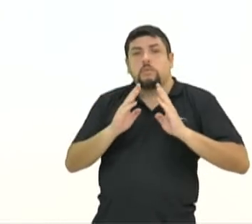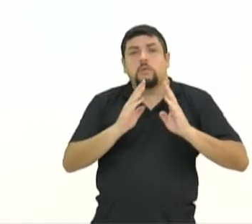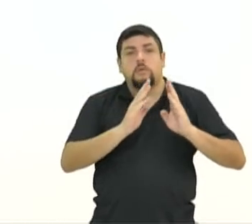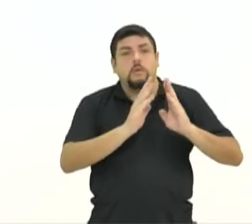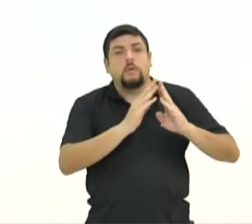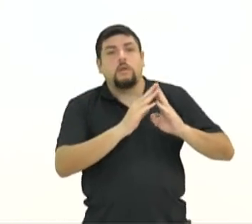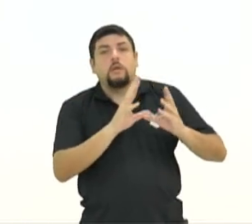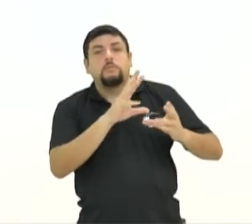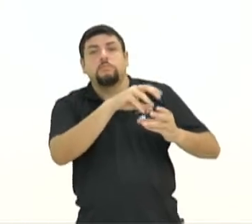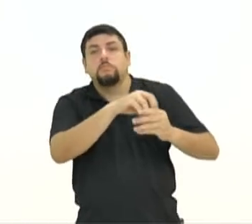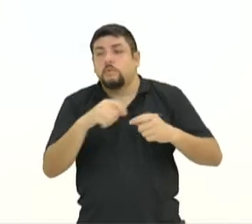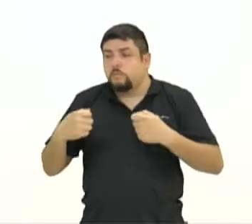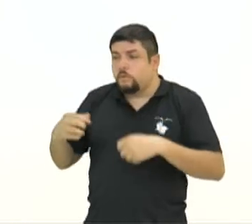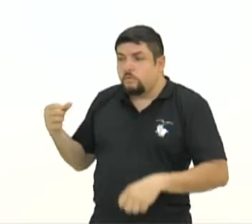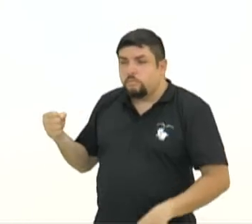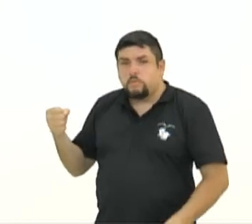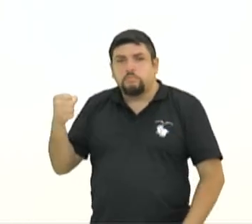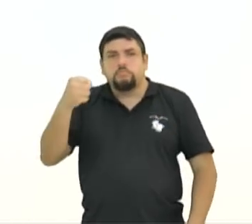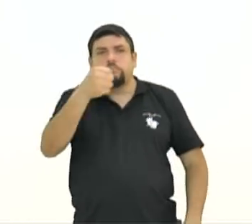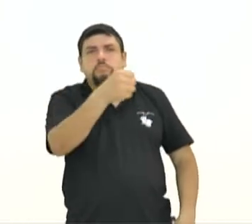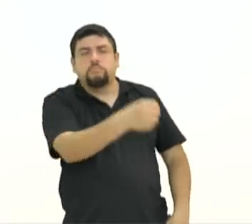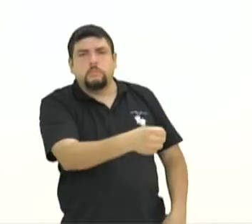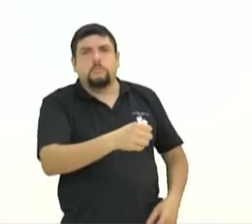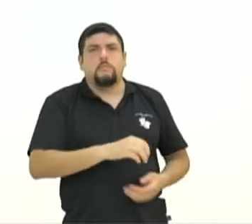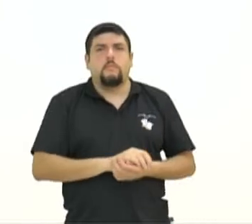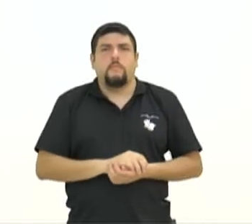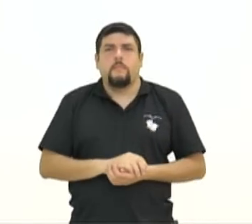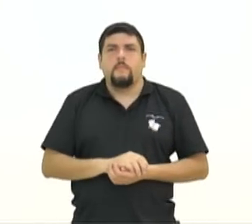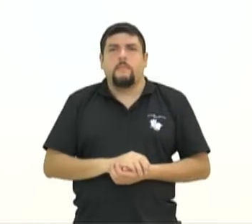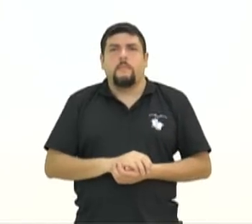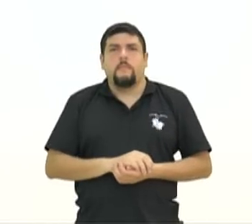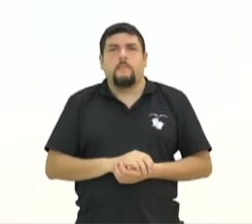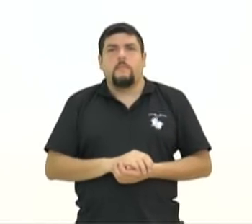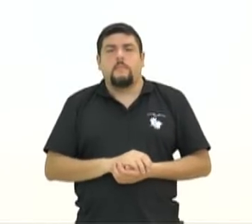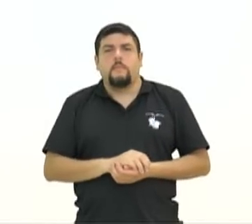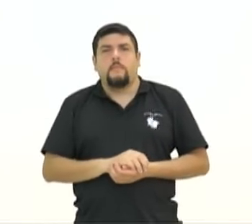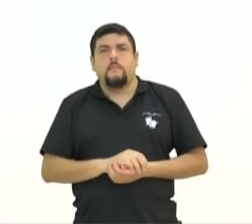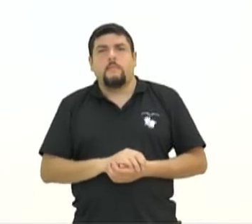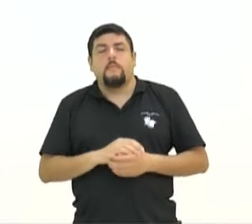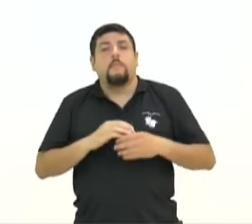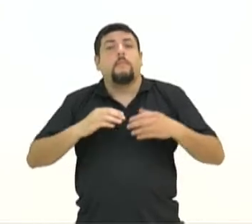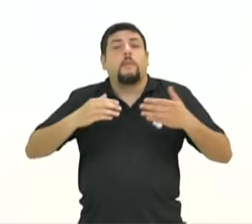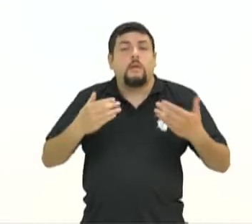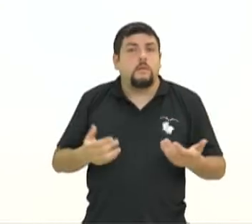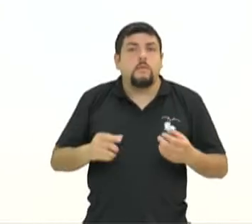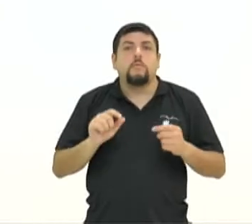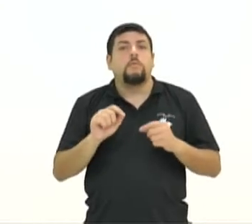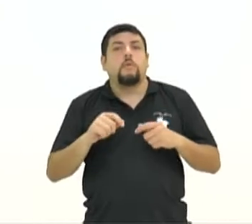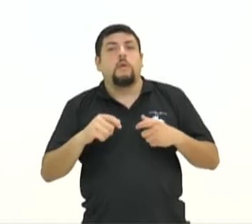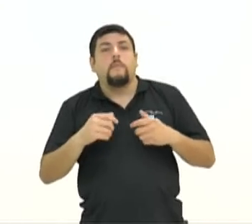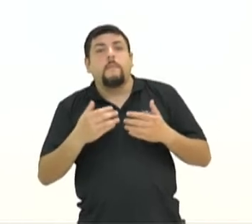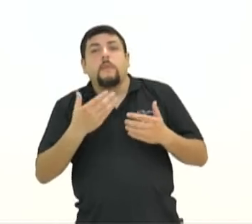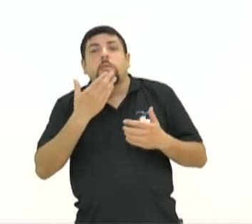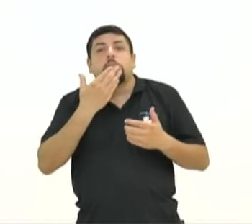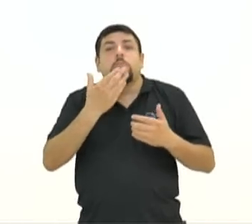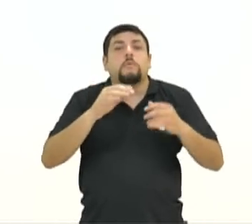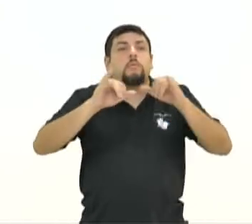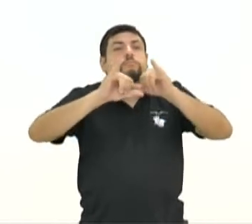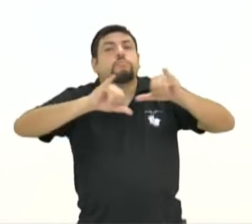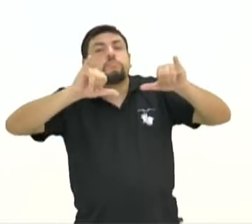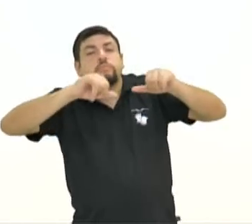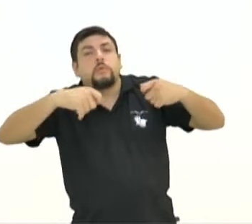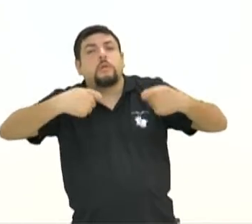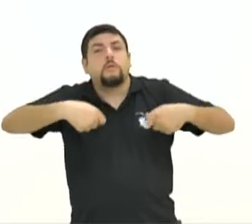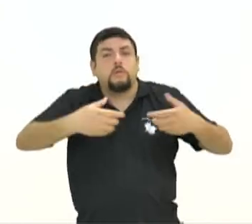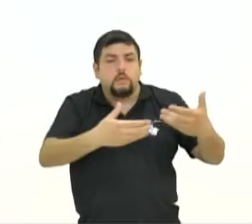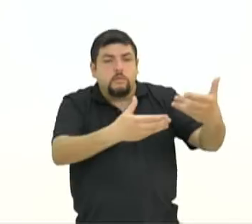negro, o escravo de aluguel, e também ele tinha que ser um escravo ladino, que estava acostumado com os afazeres de casa,